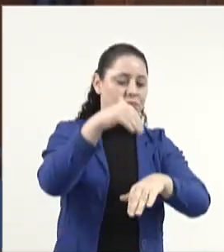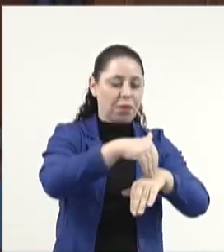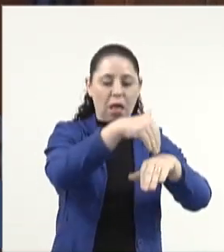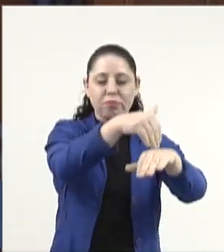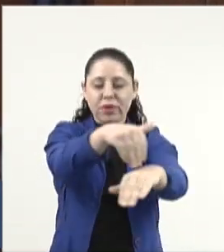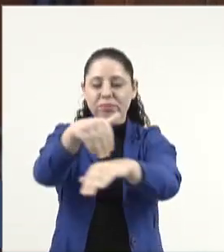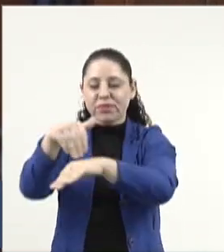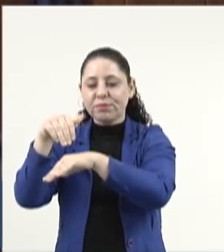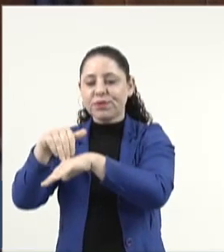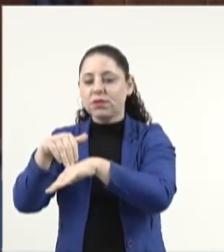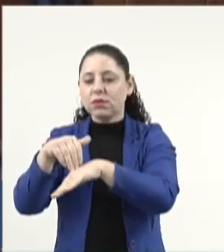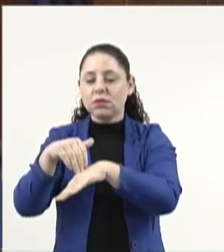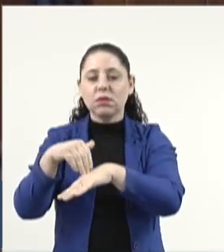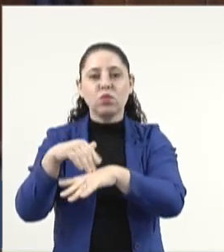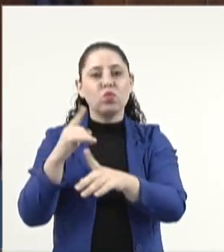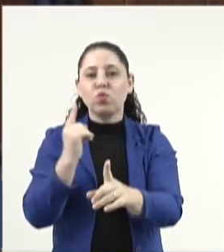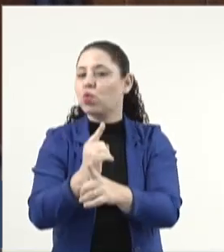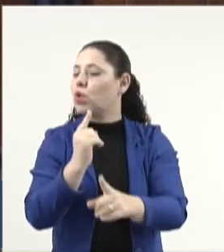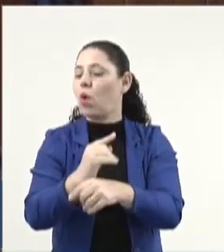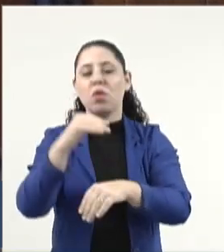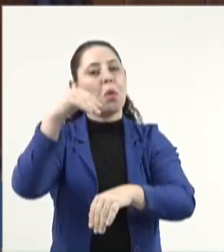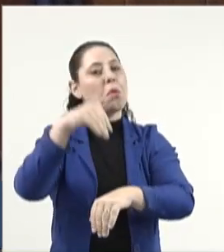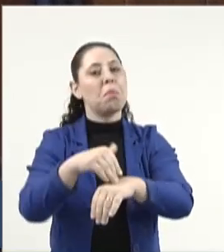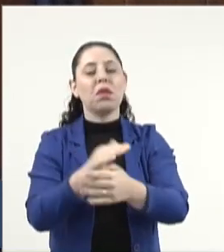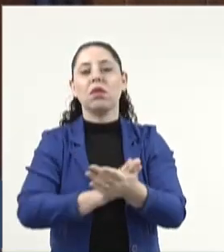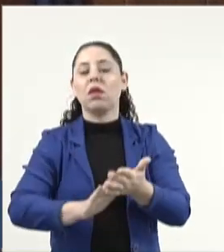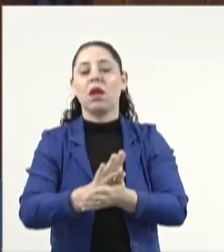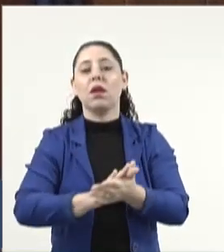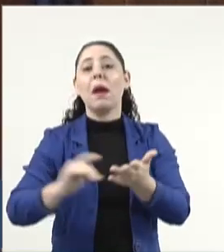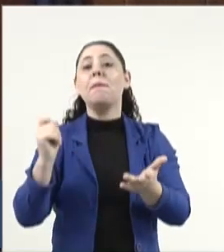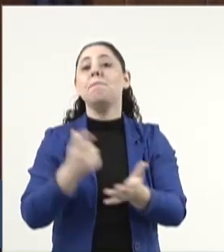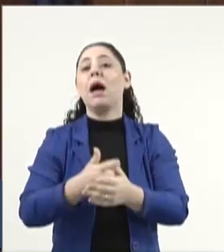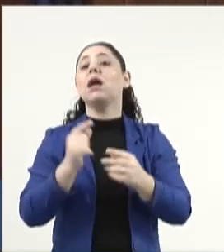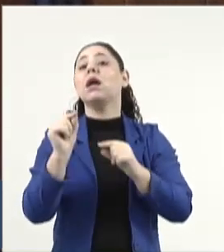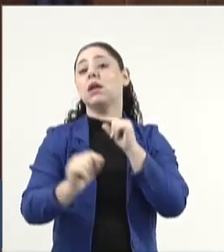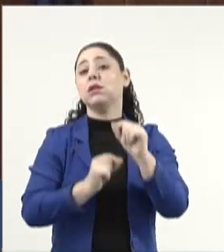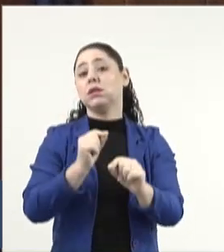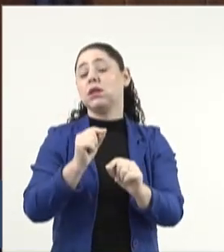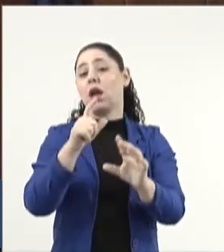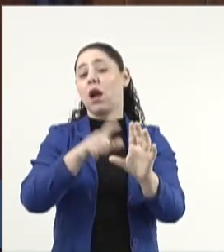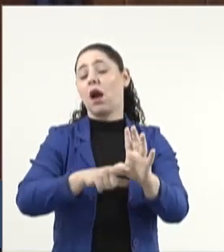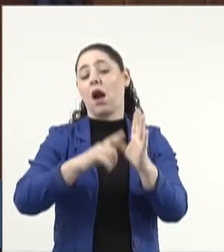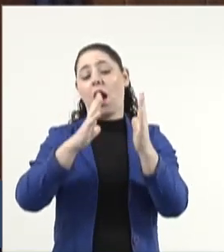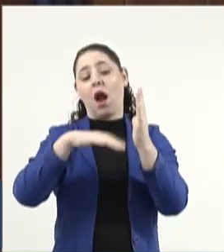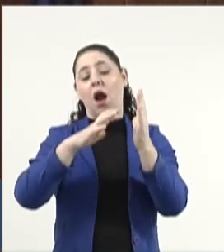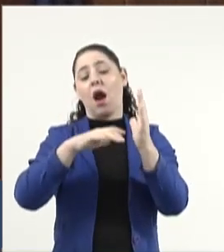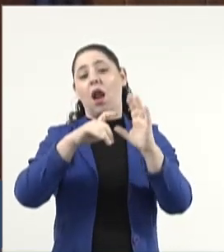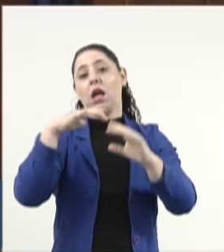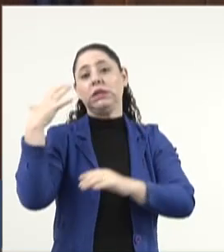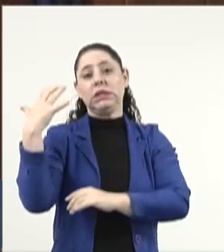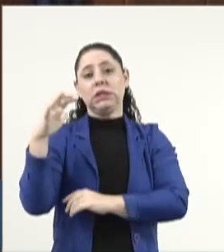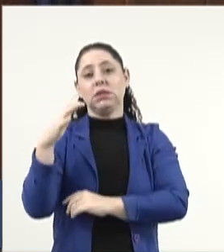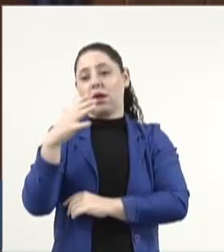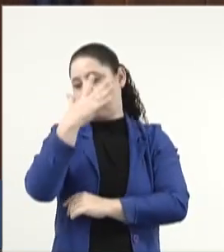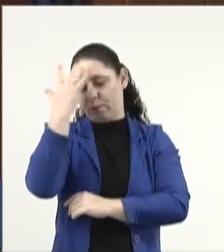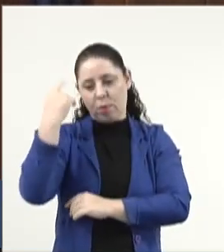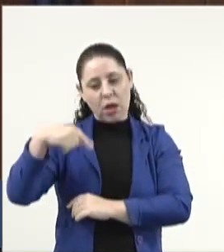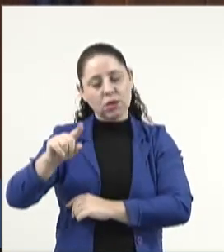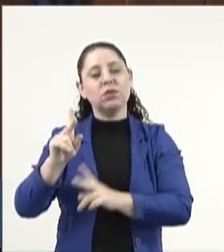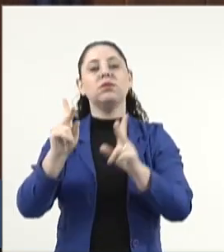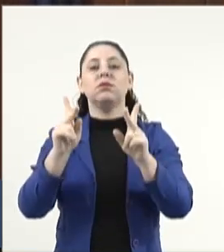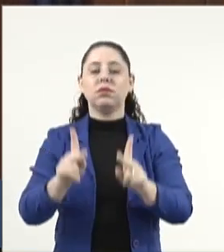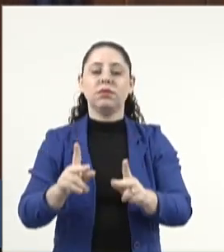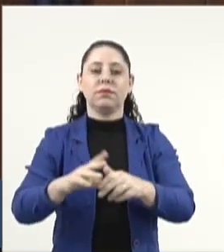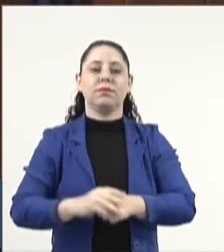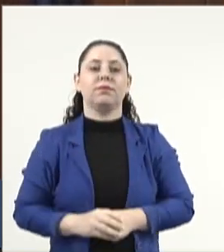outro, mas, ao final, quem paga a conta caríssima é o consumidor.